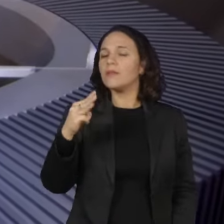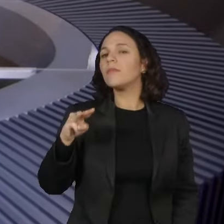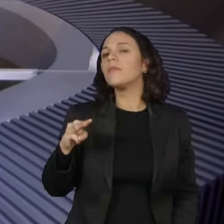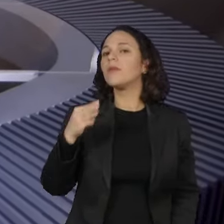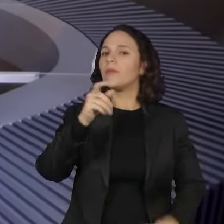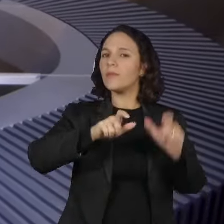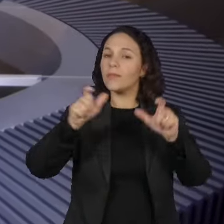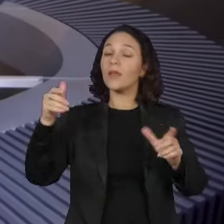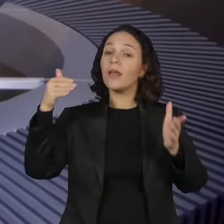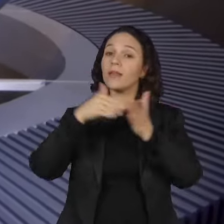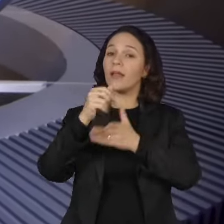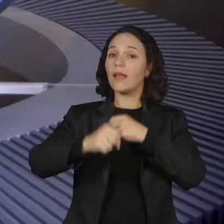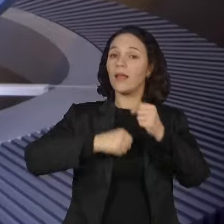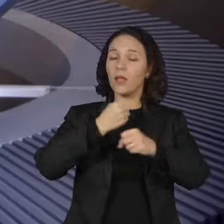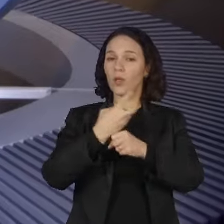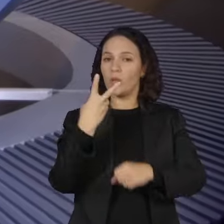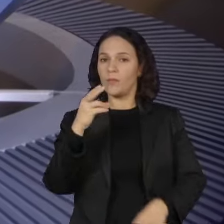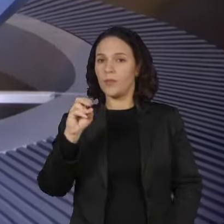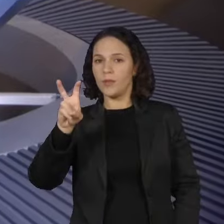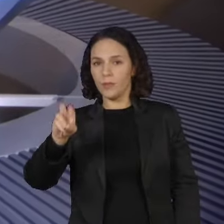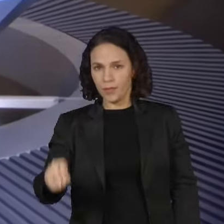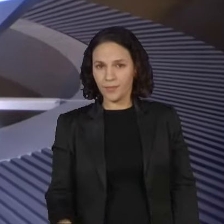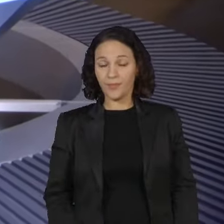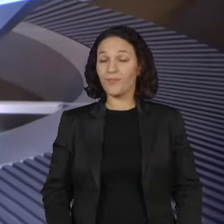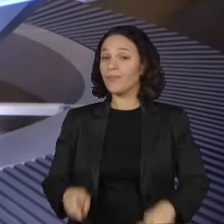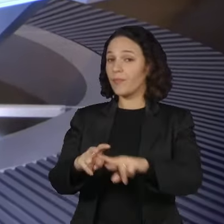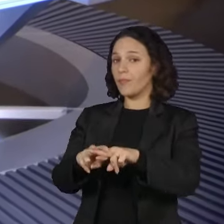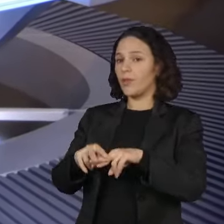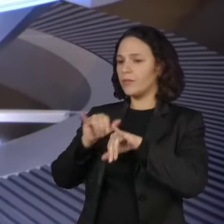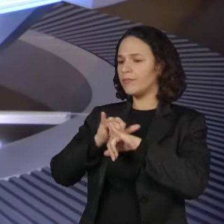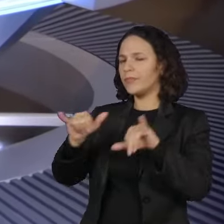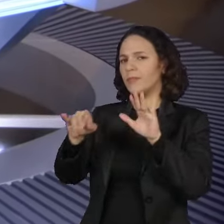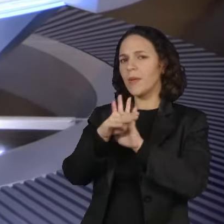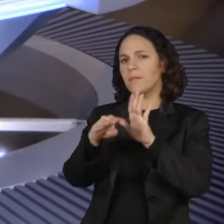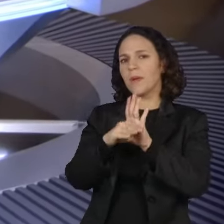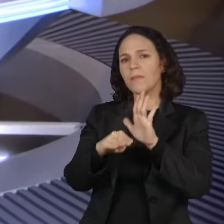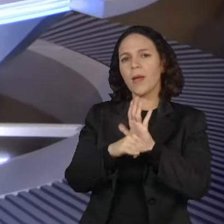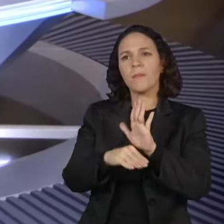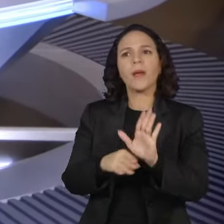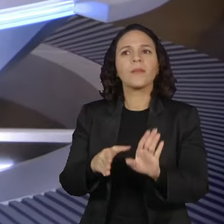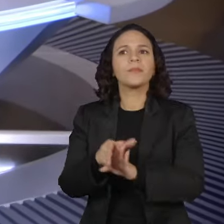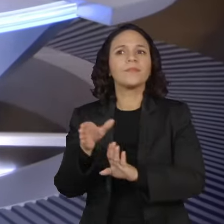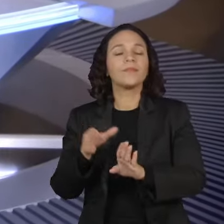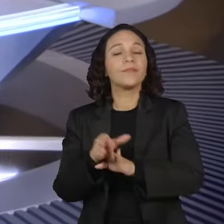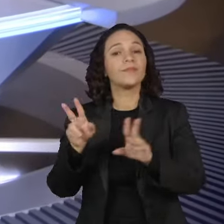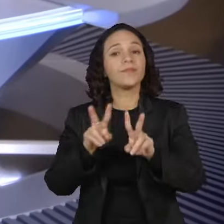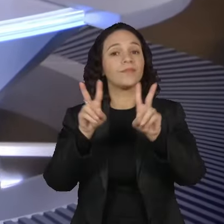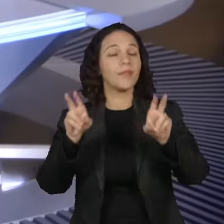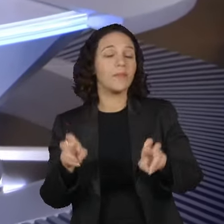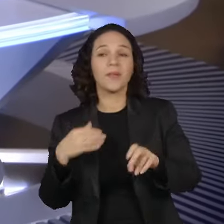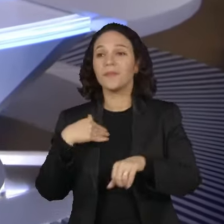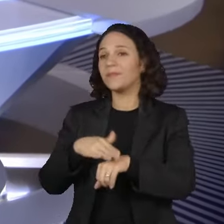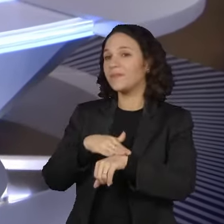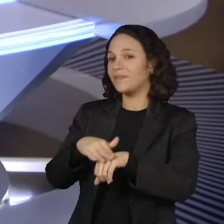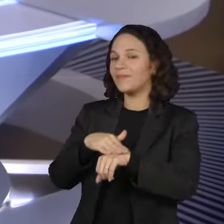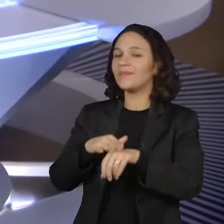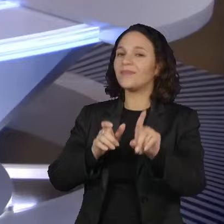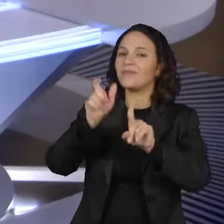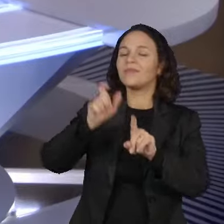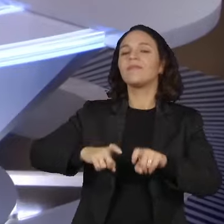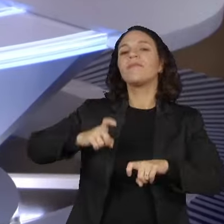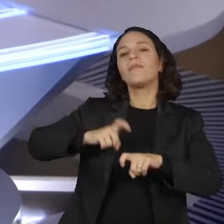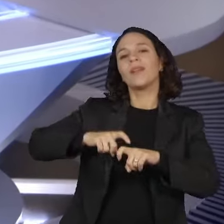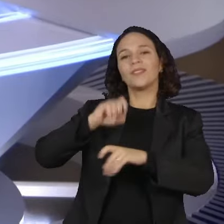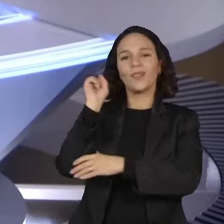até 2050. Por isso, a organização emitiu um manual de orientações sobre o tema. Sobre isso, eu conversei com o ortopedista e membro